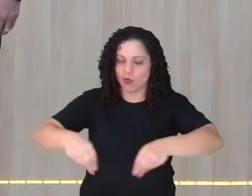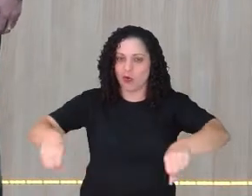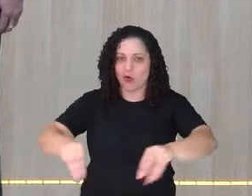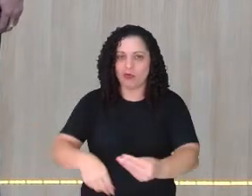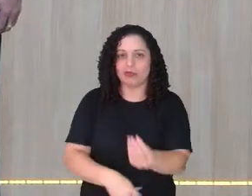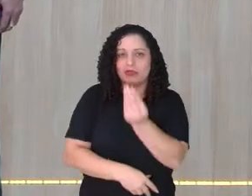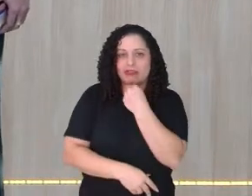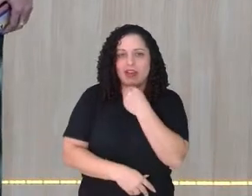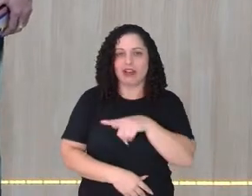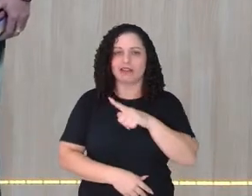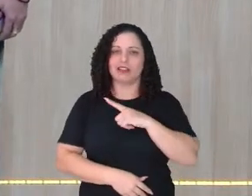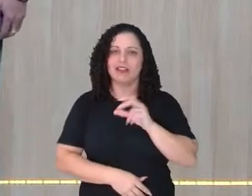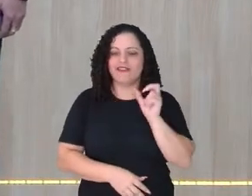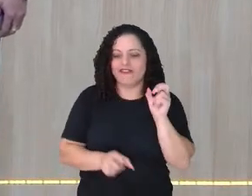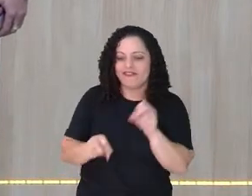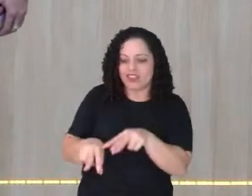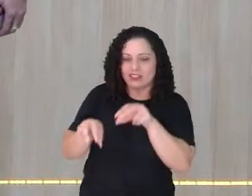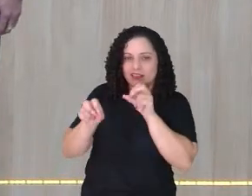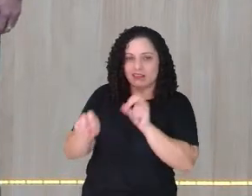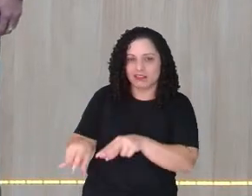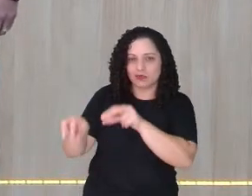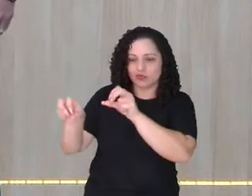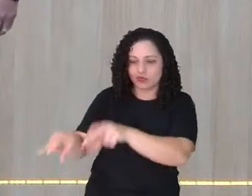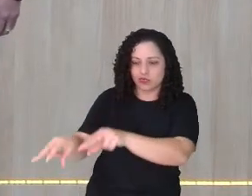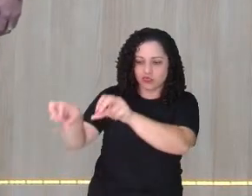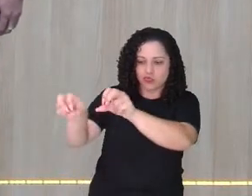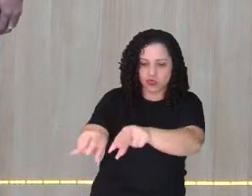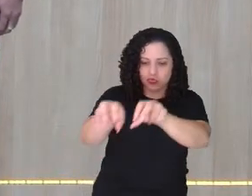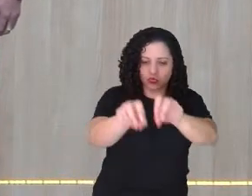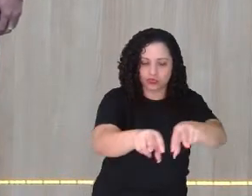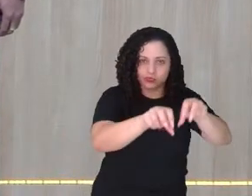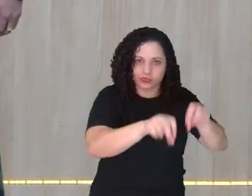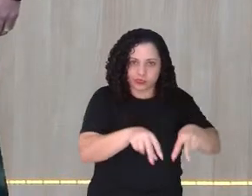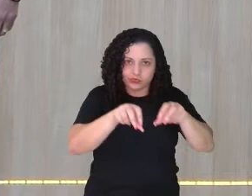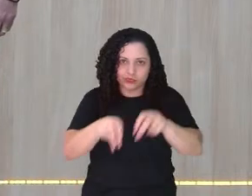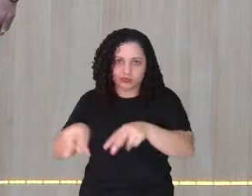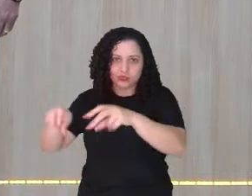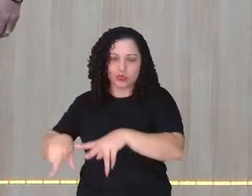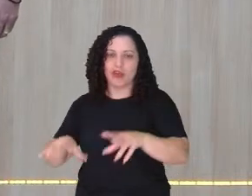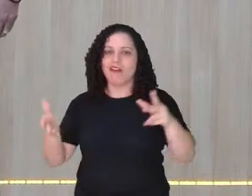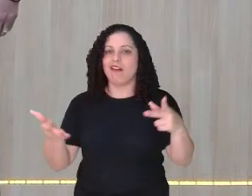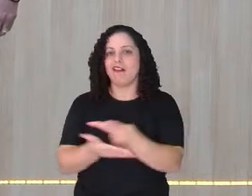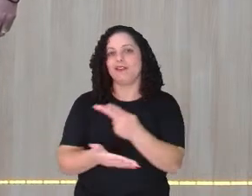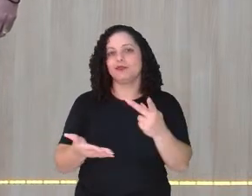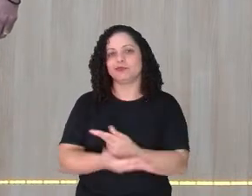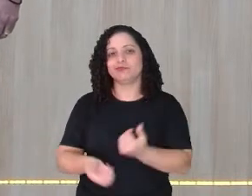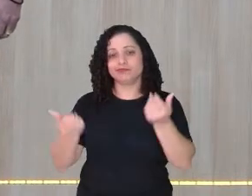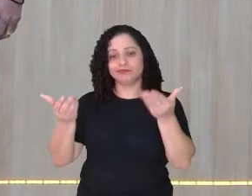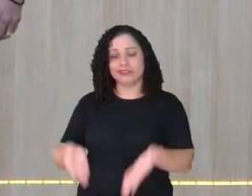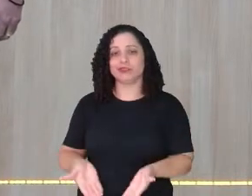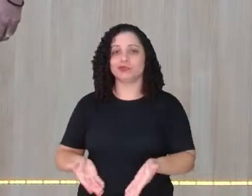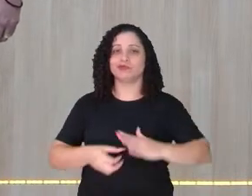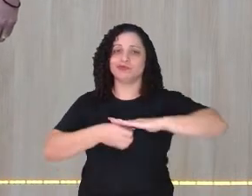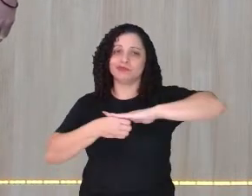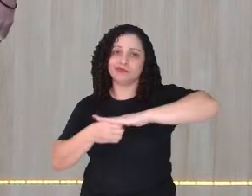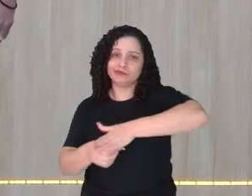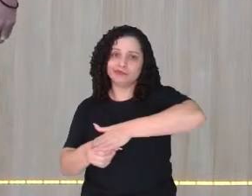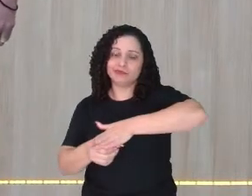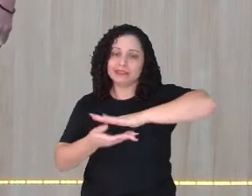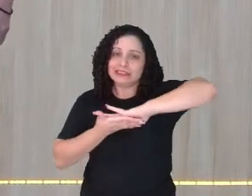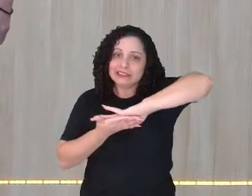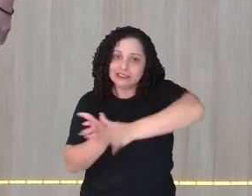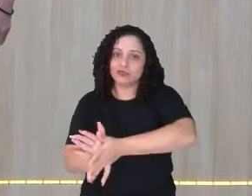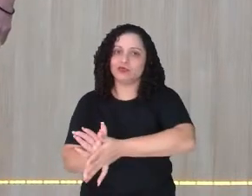os agrotóxicos, com o mau manejo, com a monocultura. Tudo isso é uma forma de empobrecer e a gente